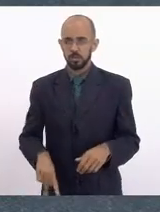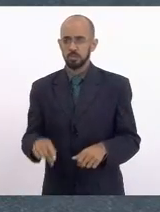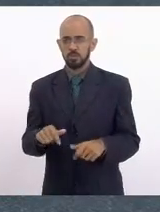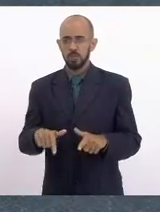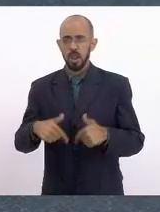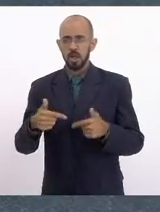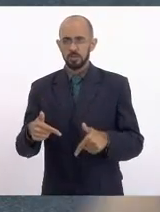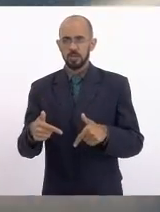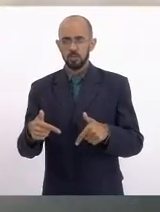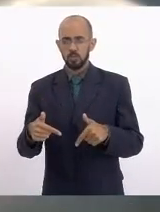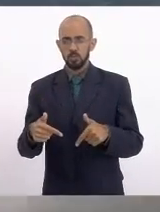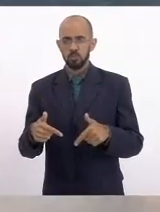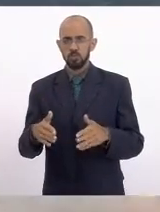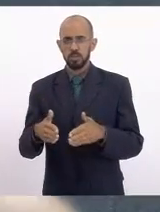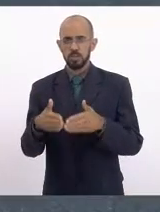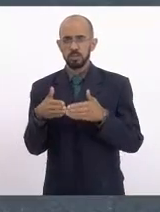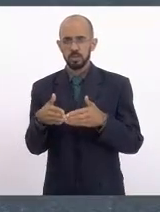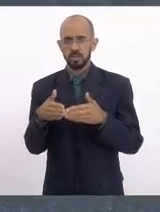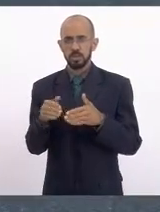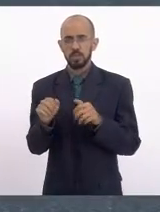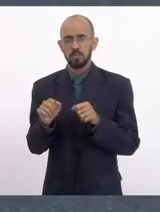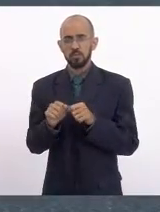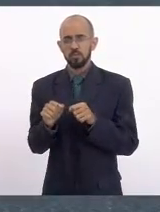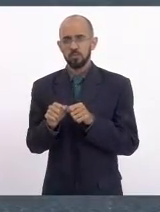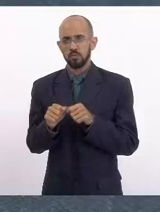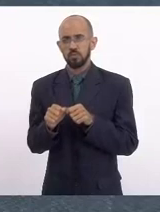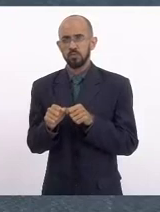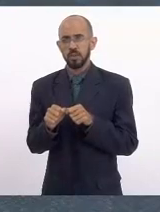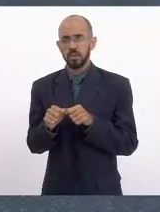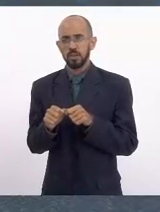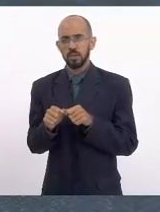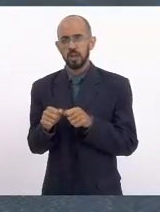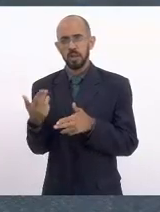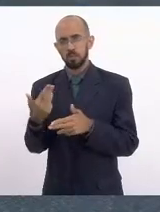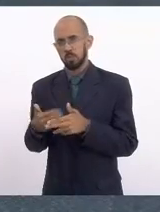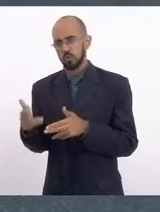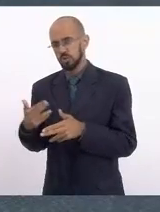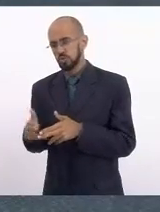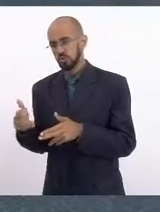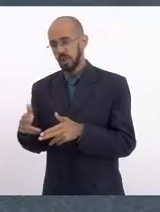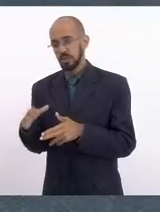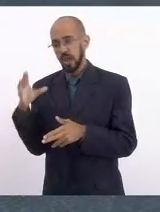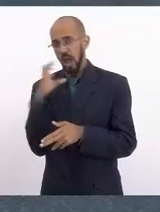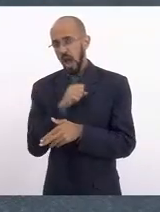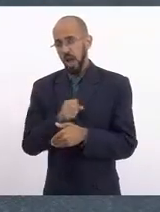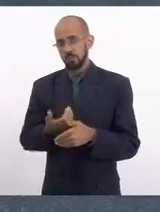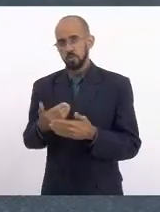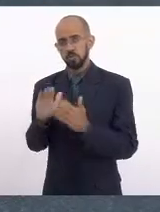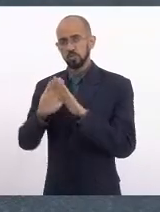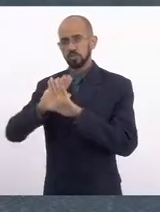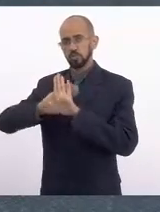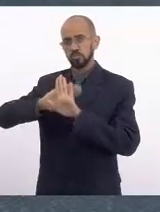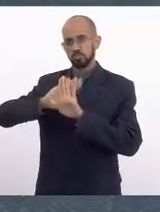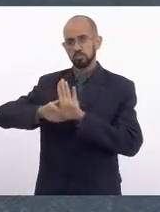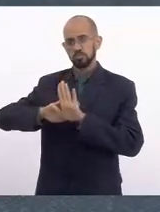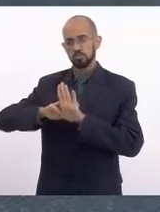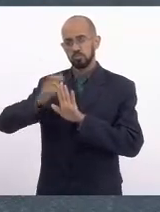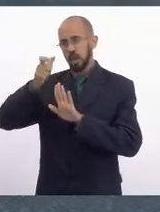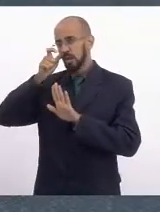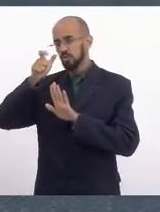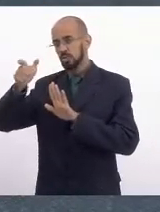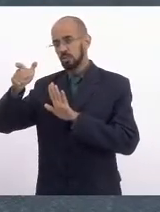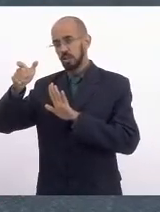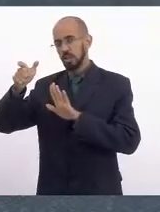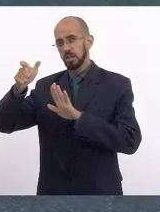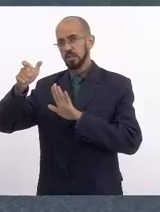uma licença feita a toque de caixa para atender os interesses mais nebulosos